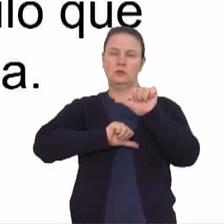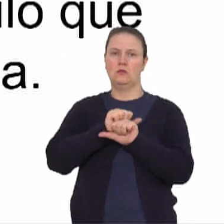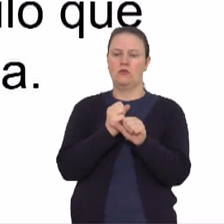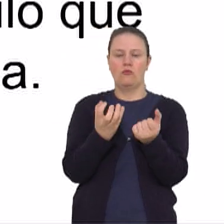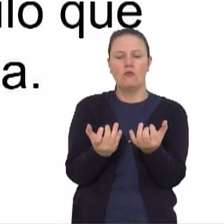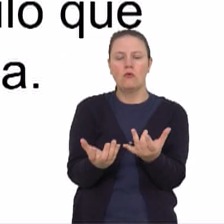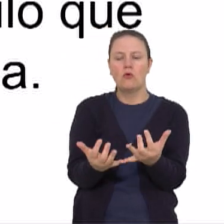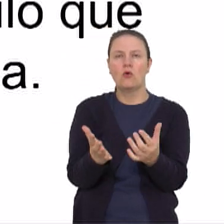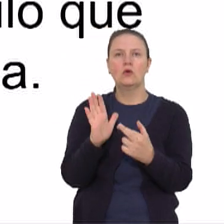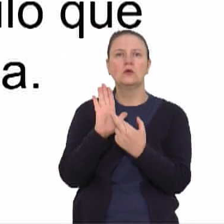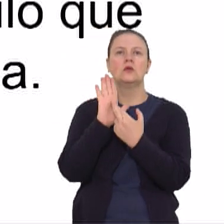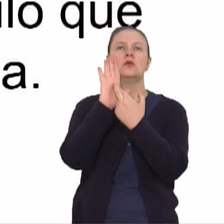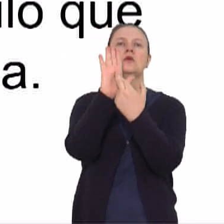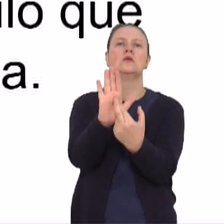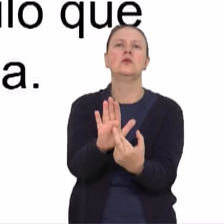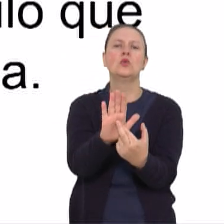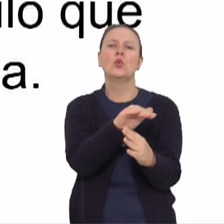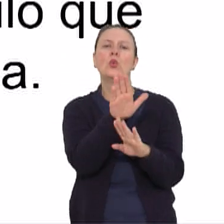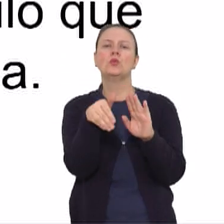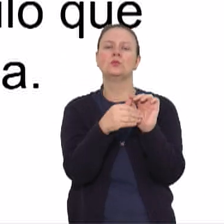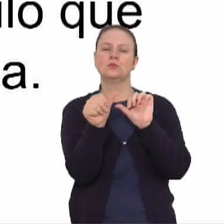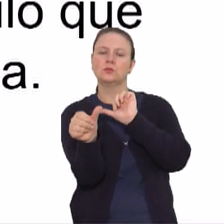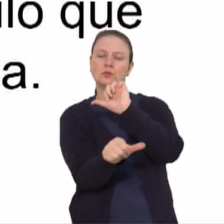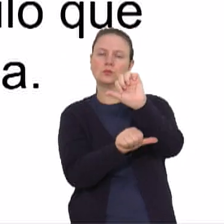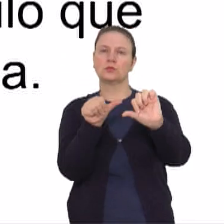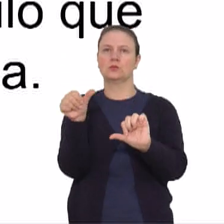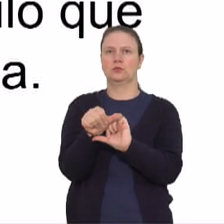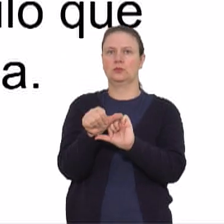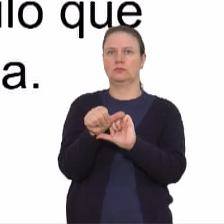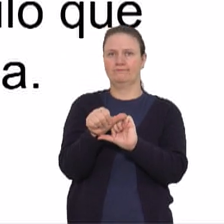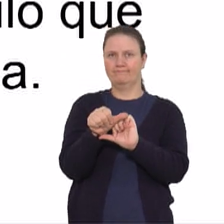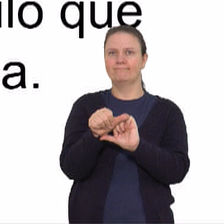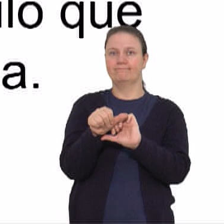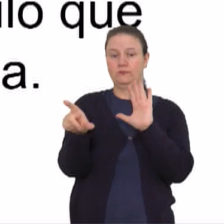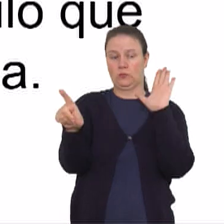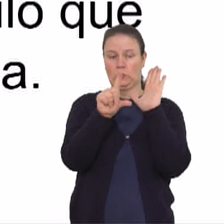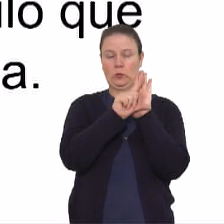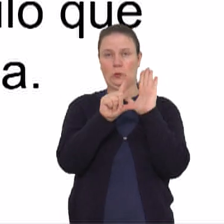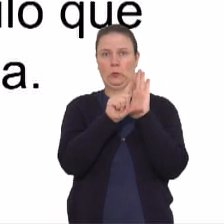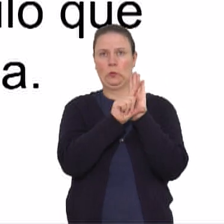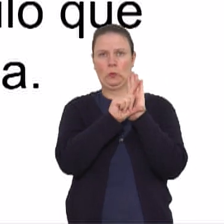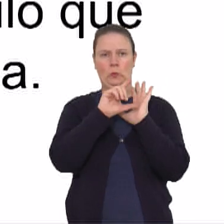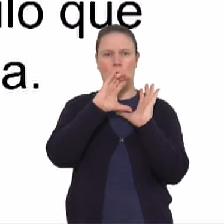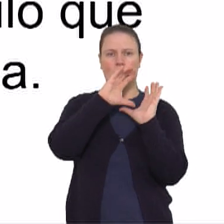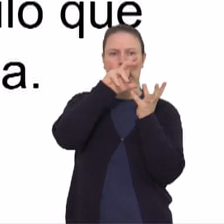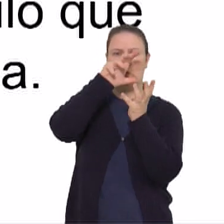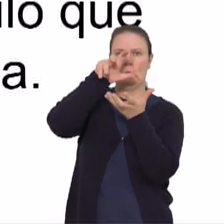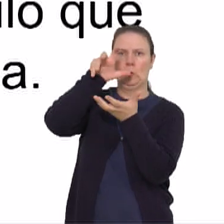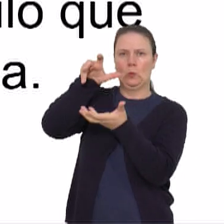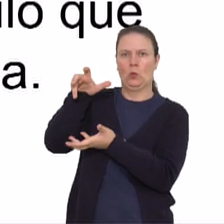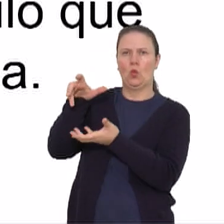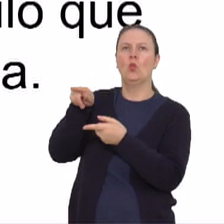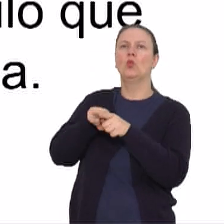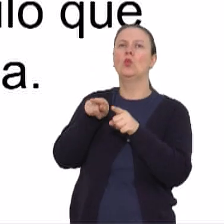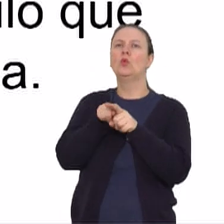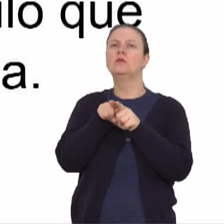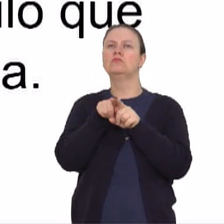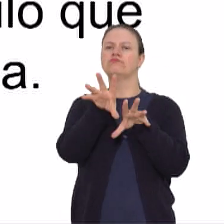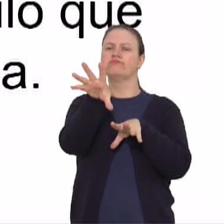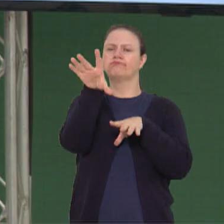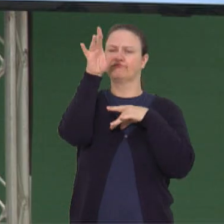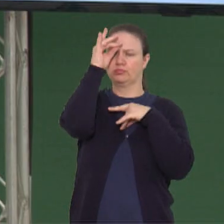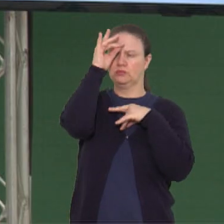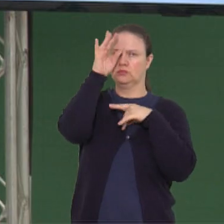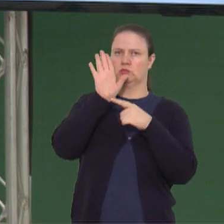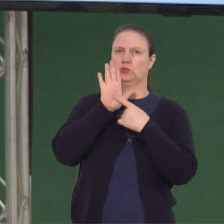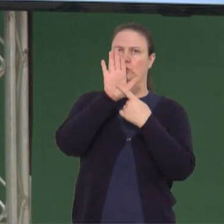muda ou transforma-se. O logos é a lei universal e aquilo que o pensamento capta e expressa.